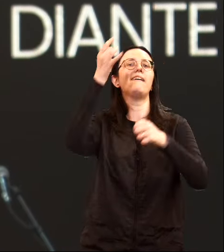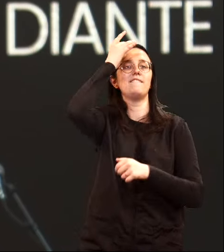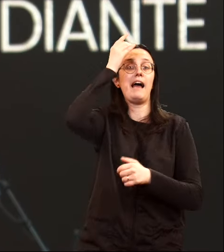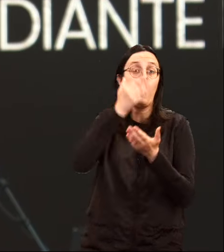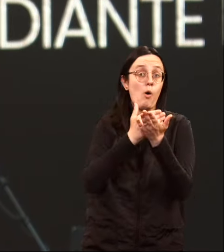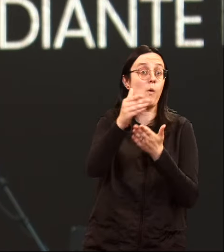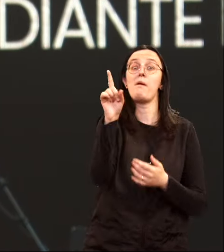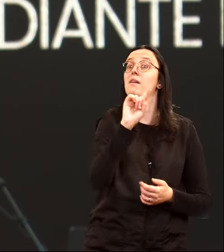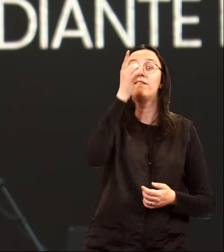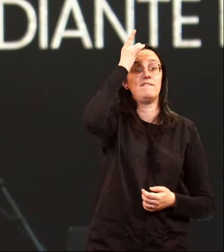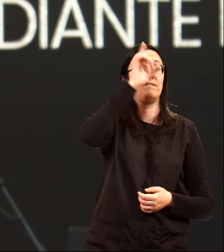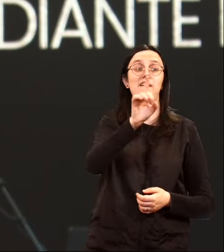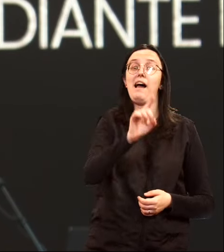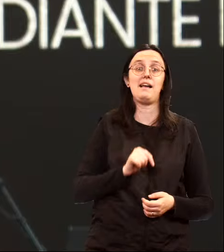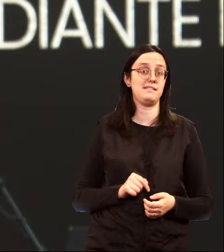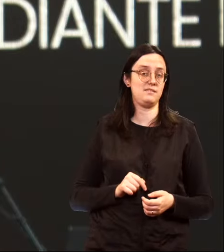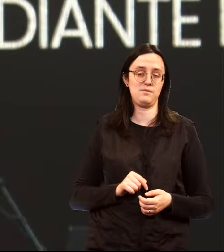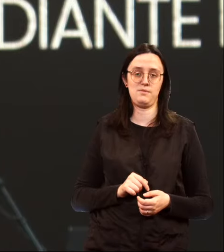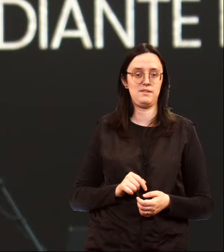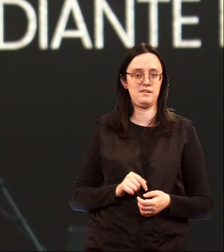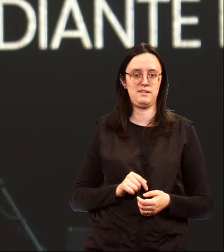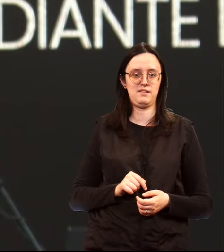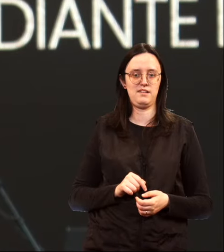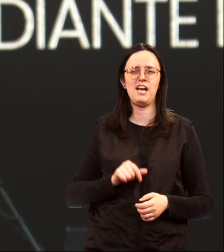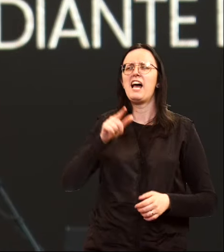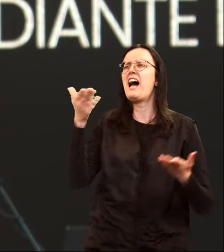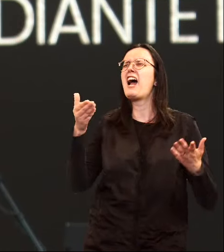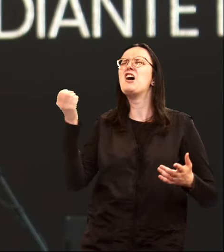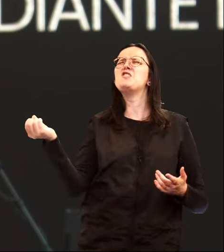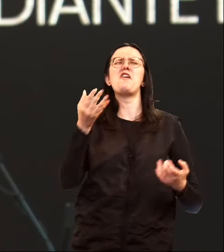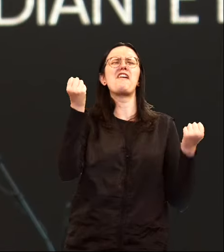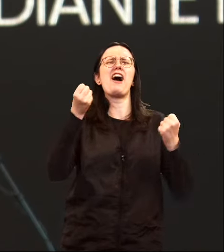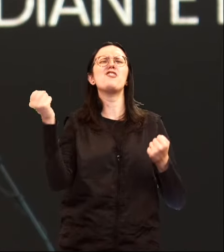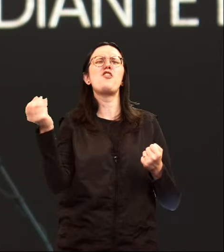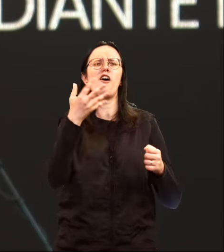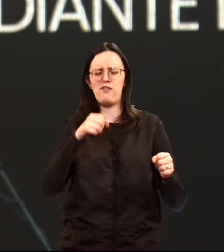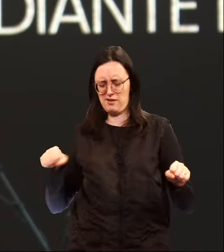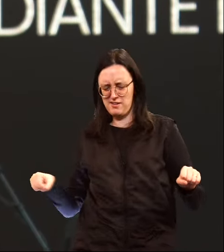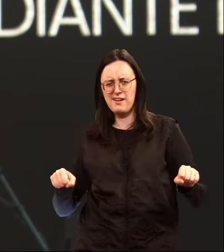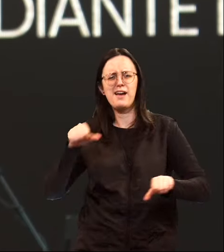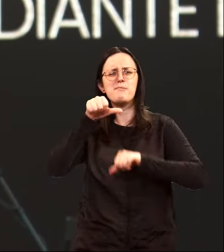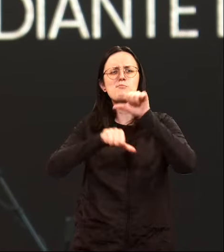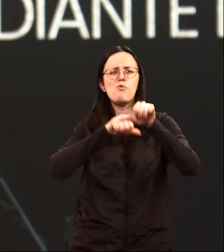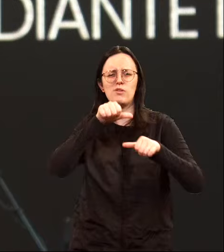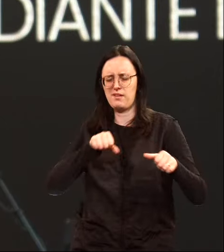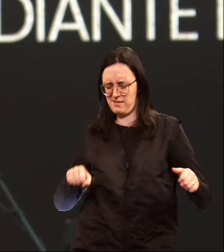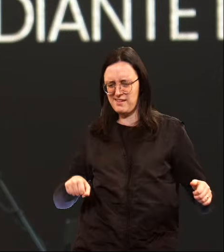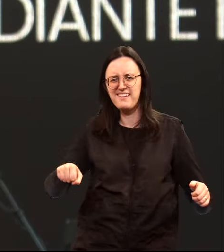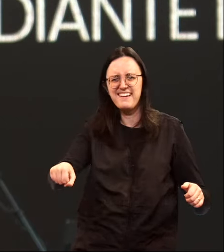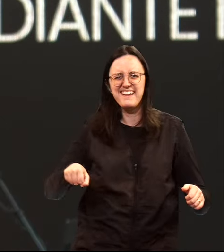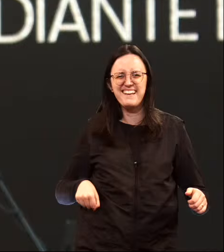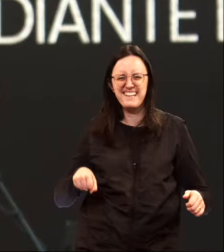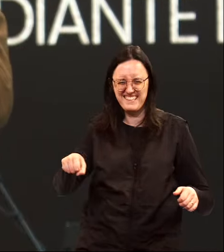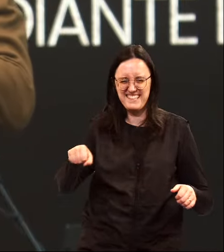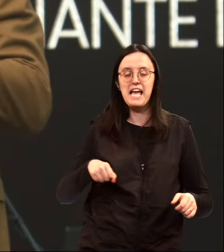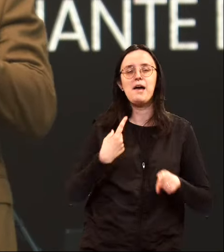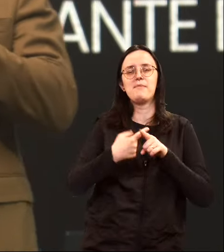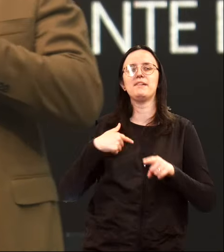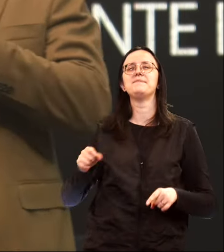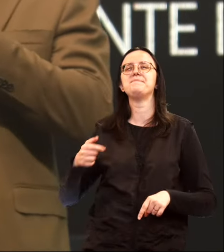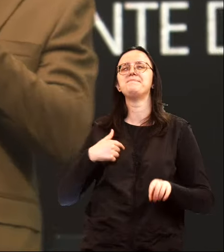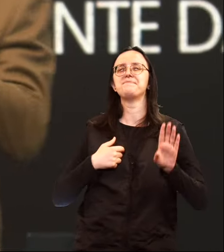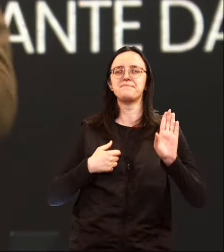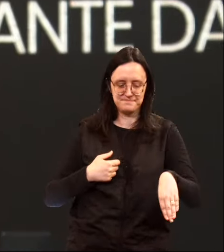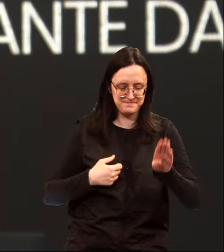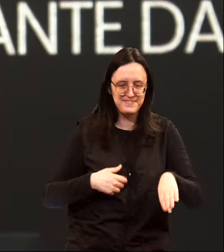faz, tá? Aí quem muda de carro, né, que não é automático para o automático, eu lembro que daí o pedal